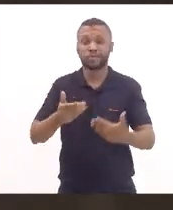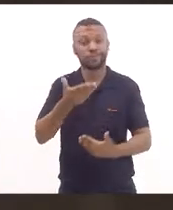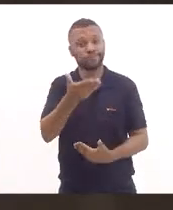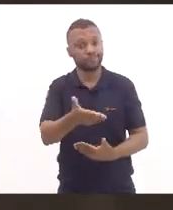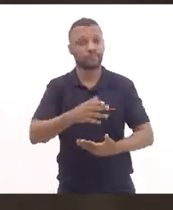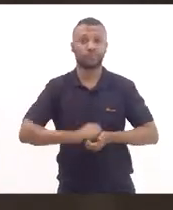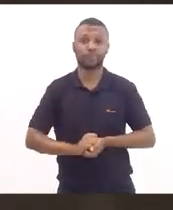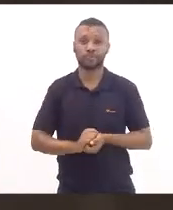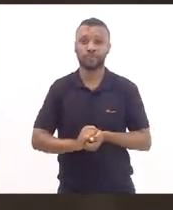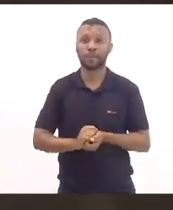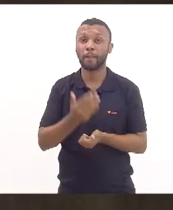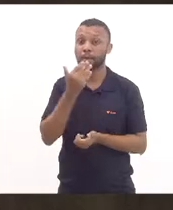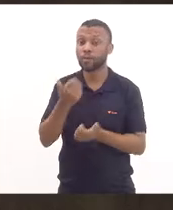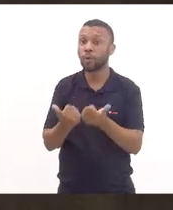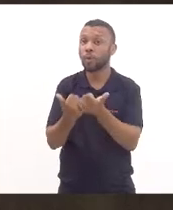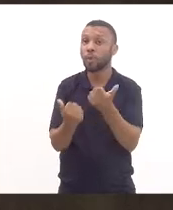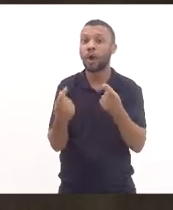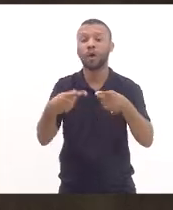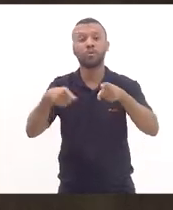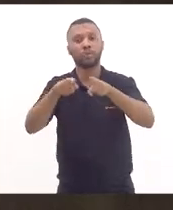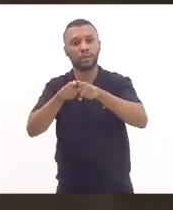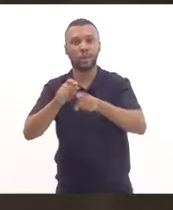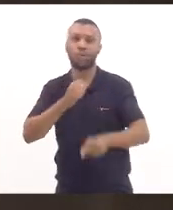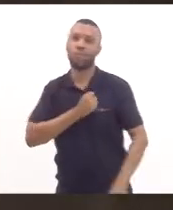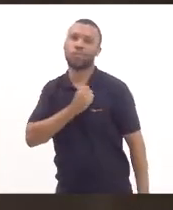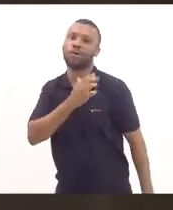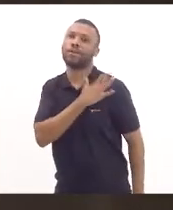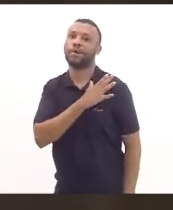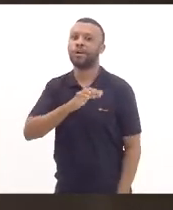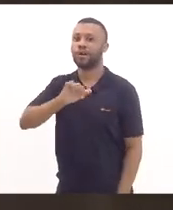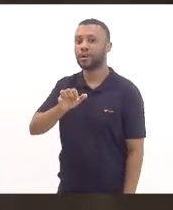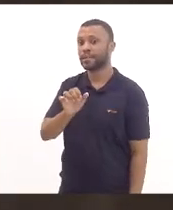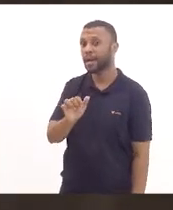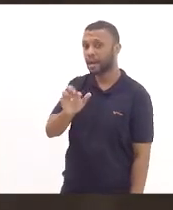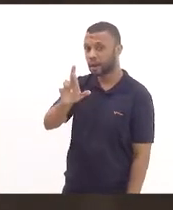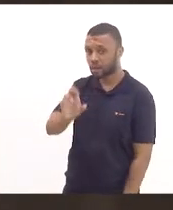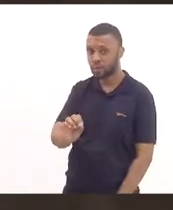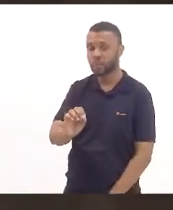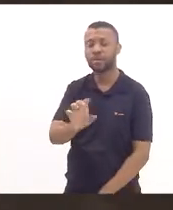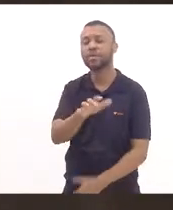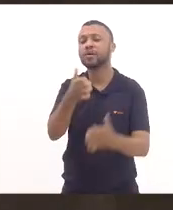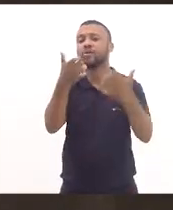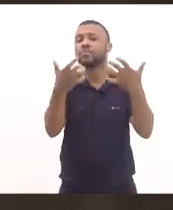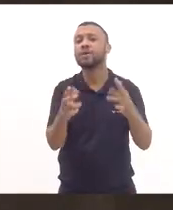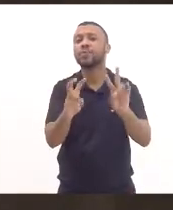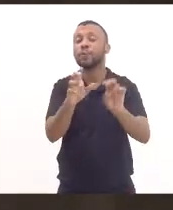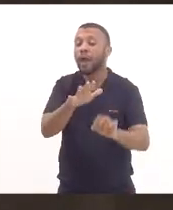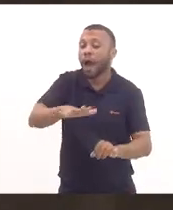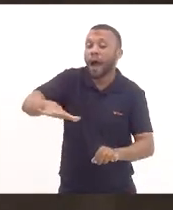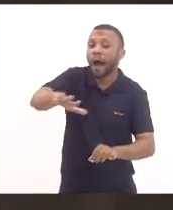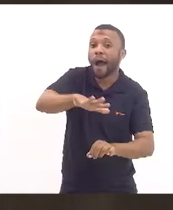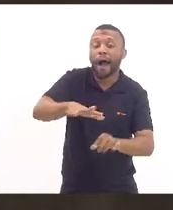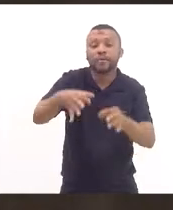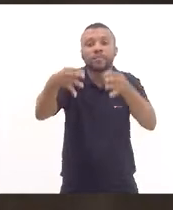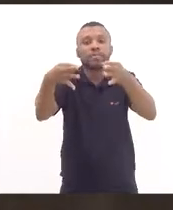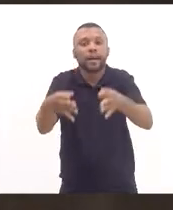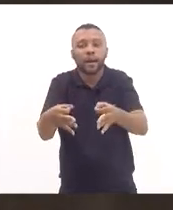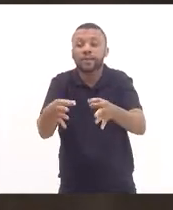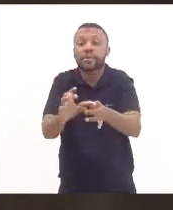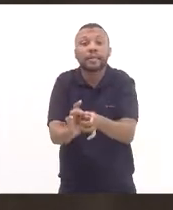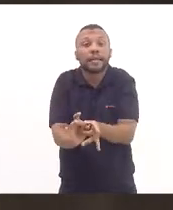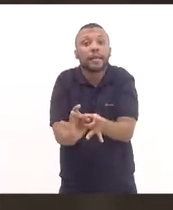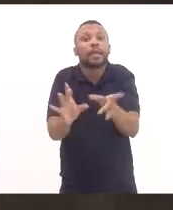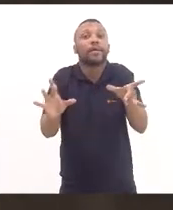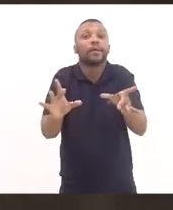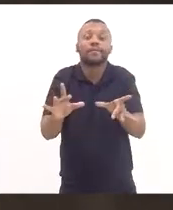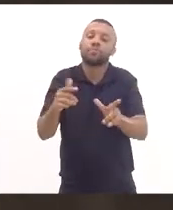em coautoria com o coronel Jairo, que dispõe sobre o zoneamento livre